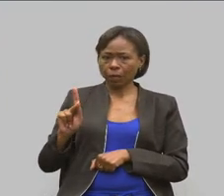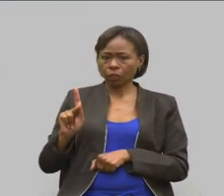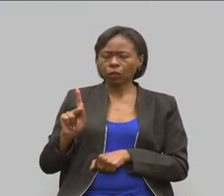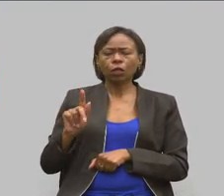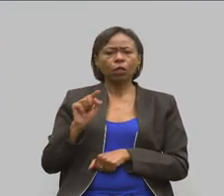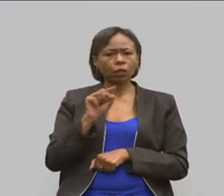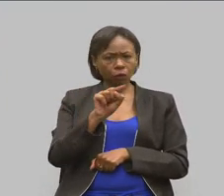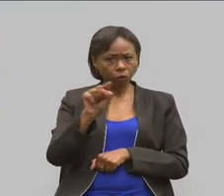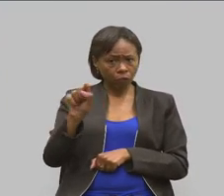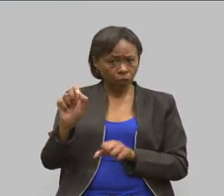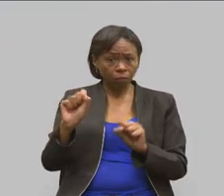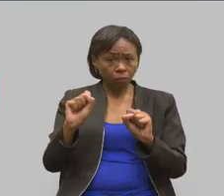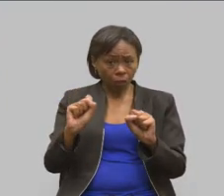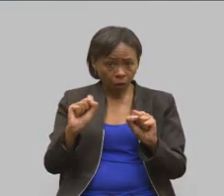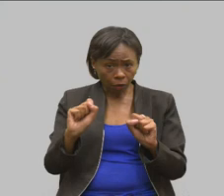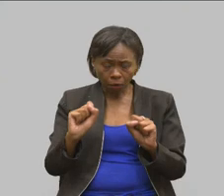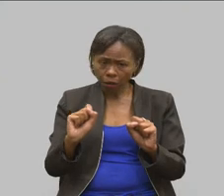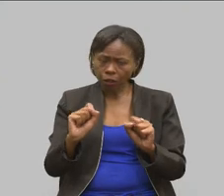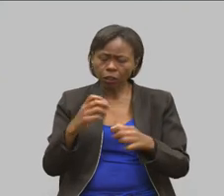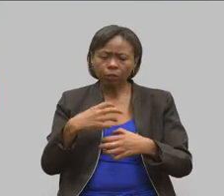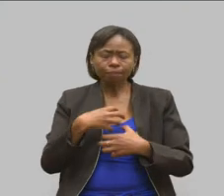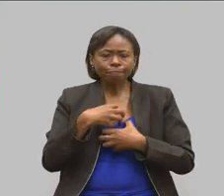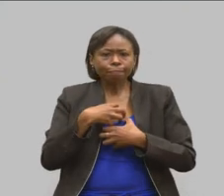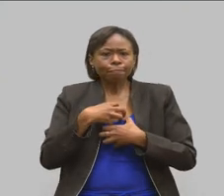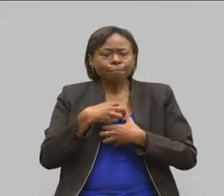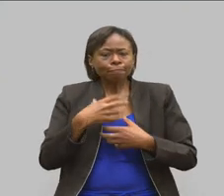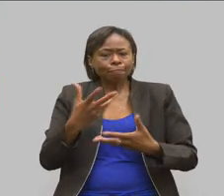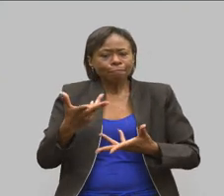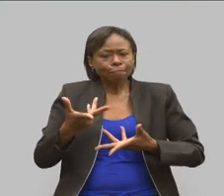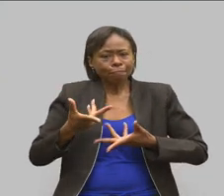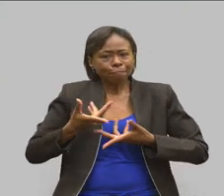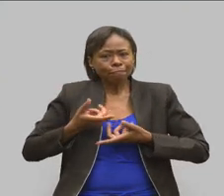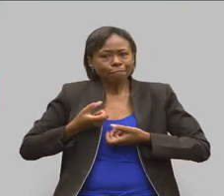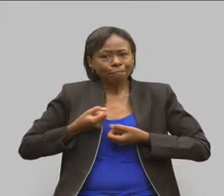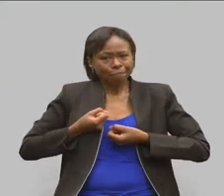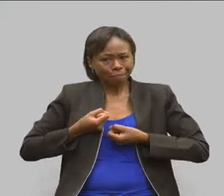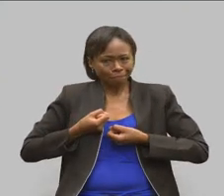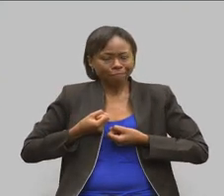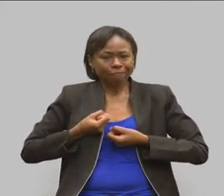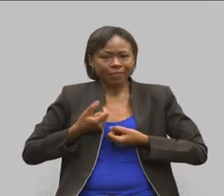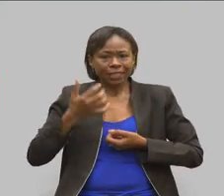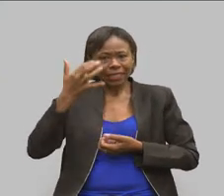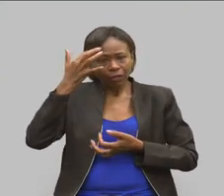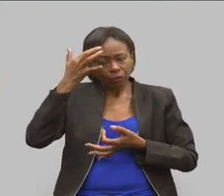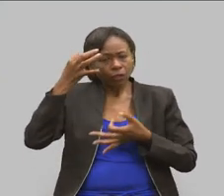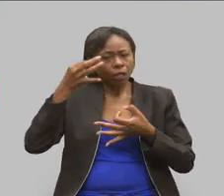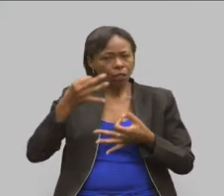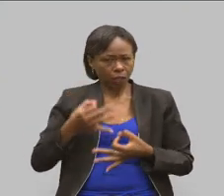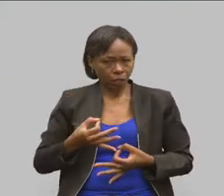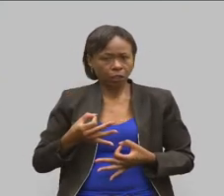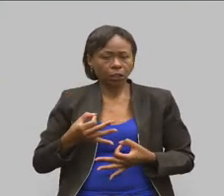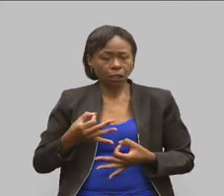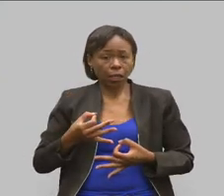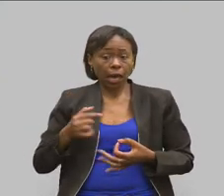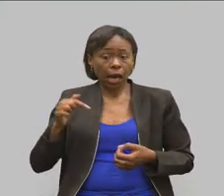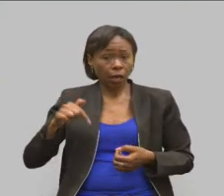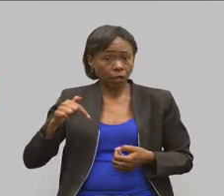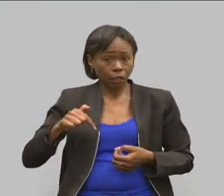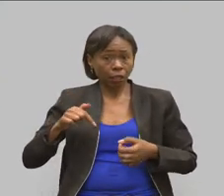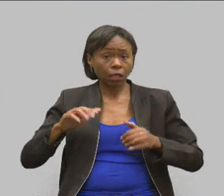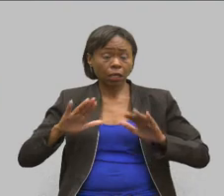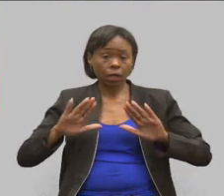eh muito acolhidos e tenham certeza essa casa enquanto